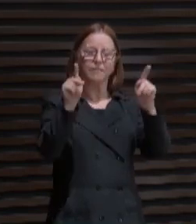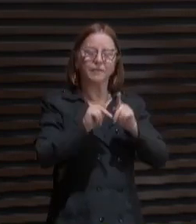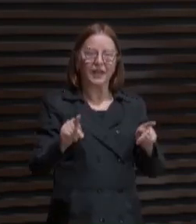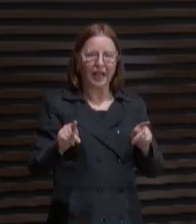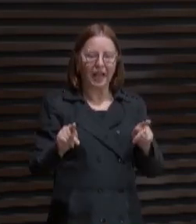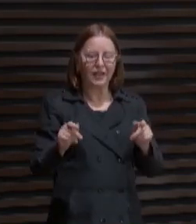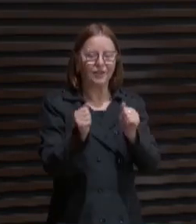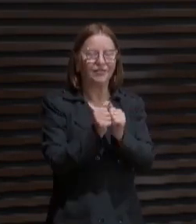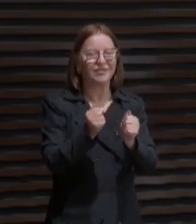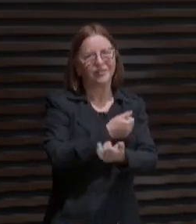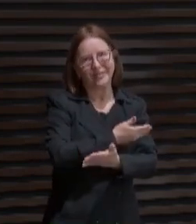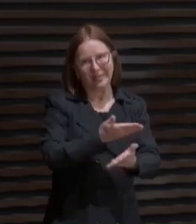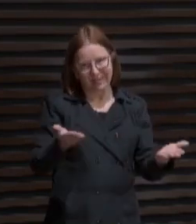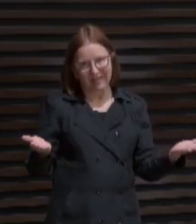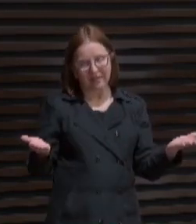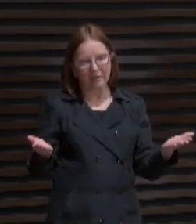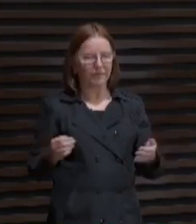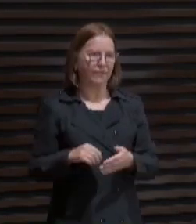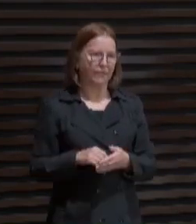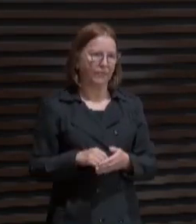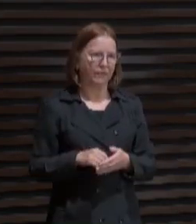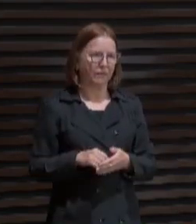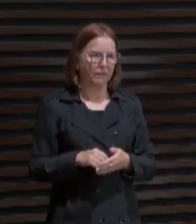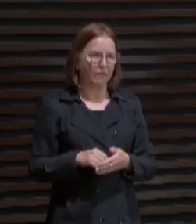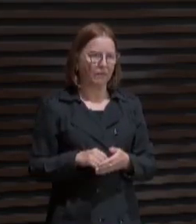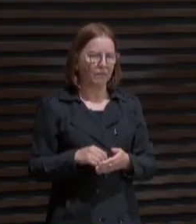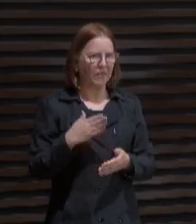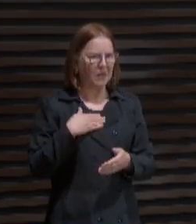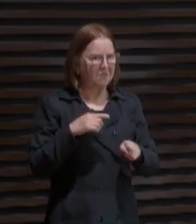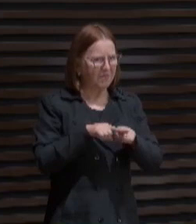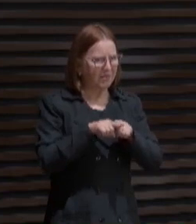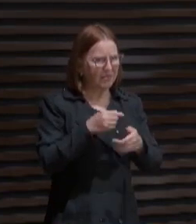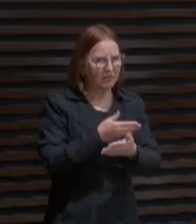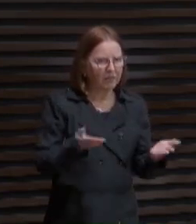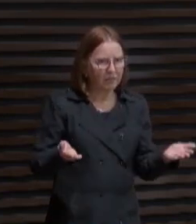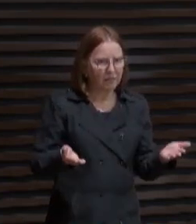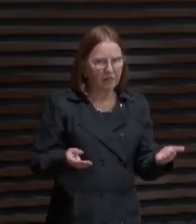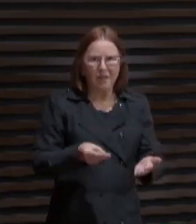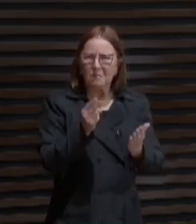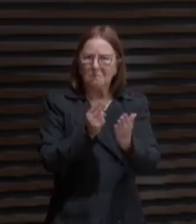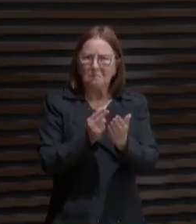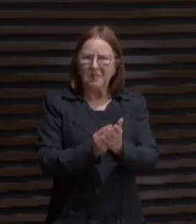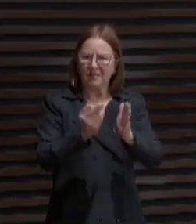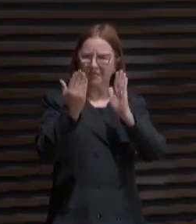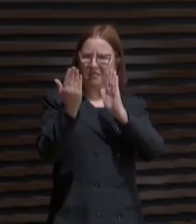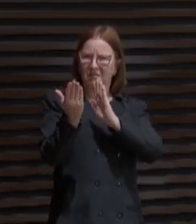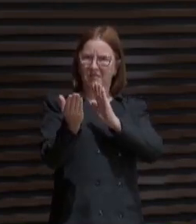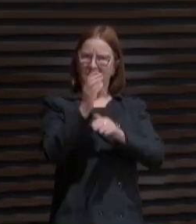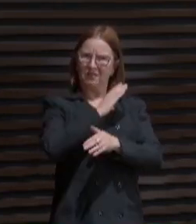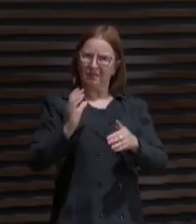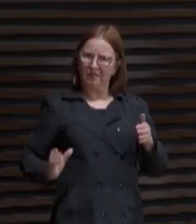seja convosco. Meus irmãos, mesmo diante do Cristo ressurreto, eles até